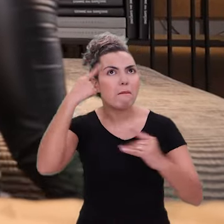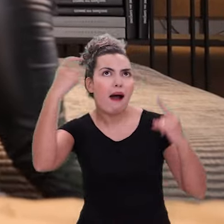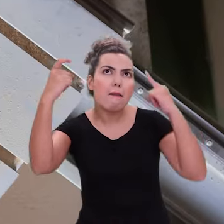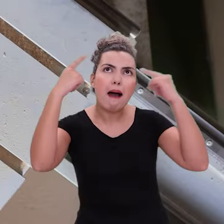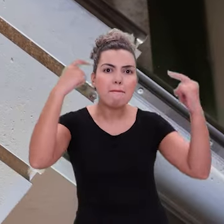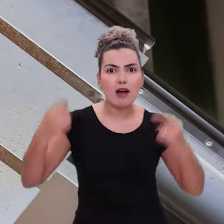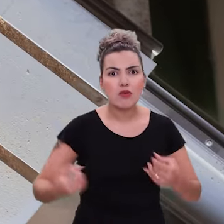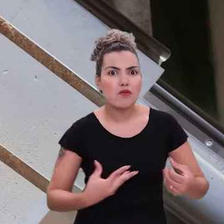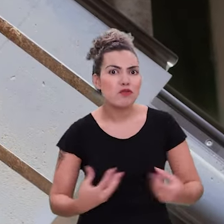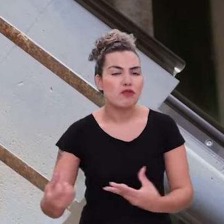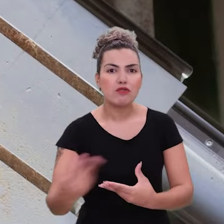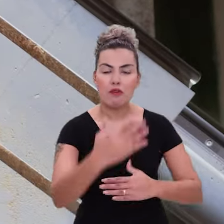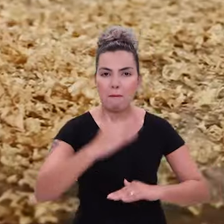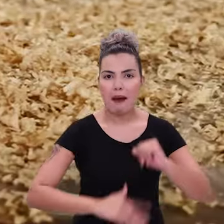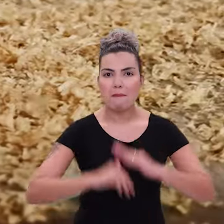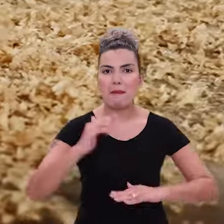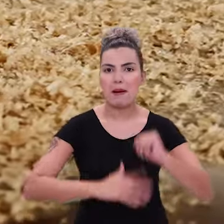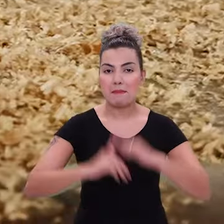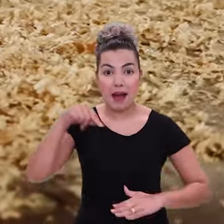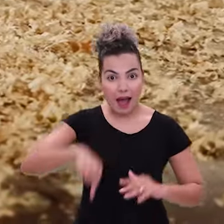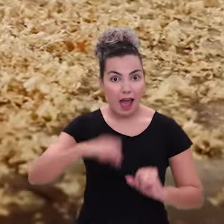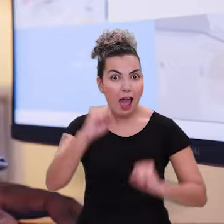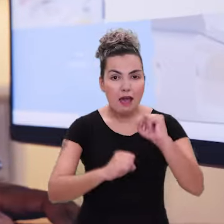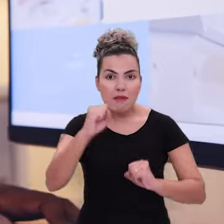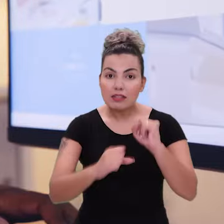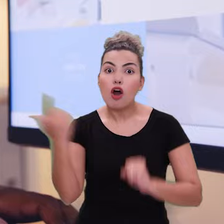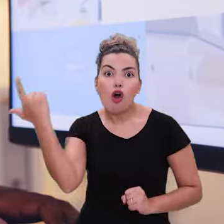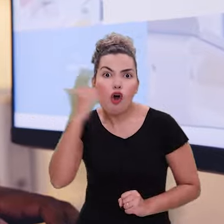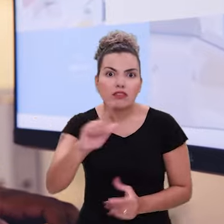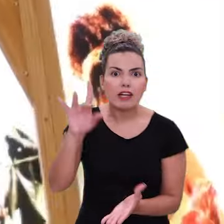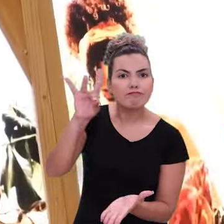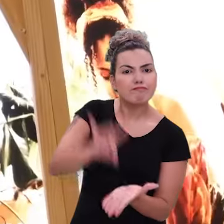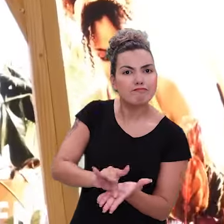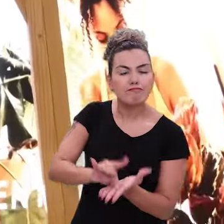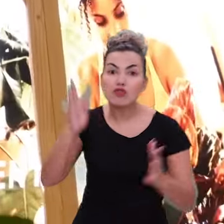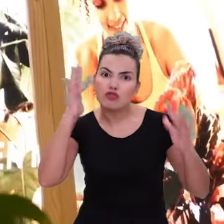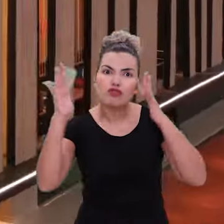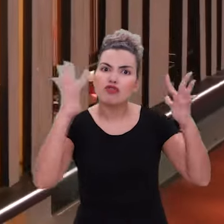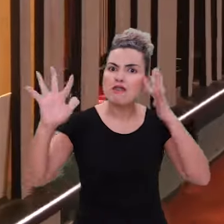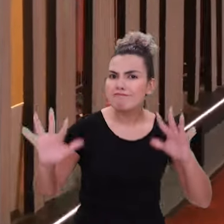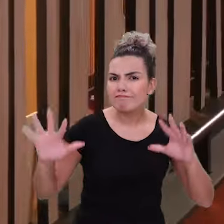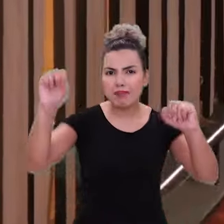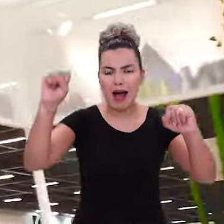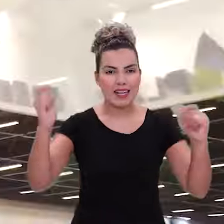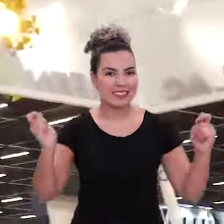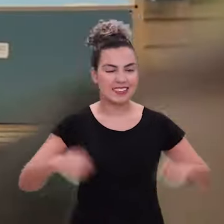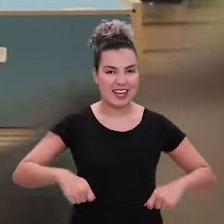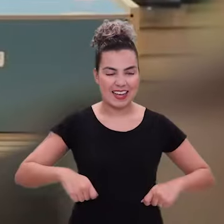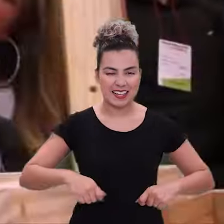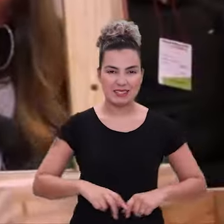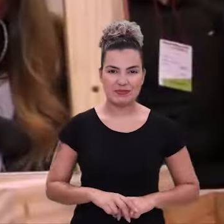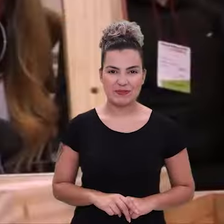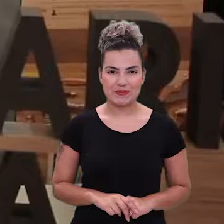com sua criatividade e habilidade. É o lugar onde a indústria ganha vida e os sonhos se tornam reais.